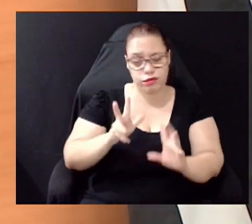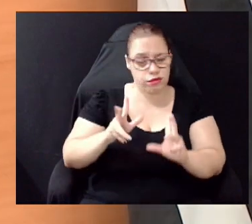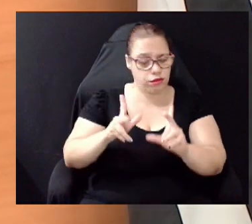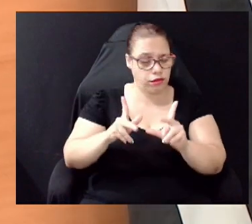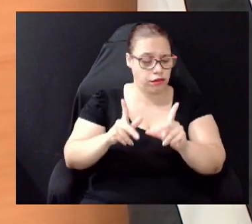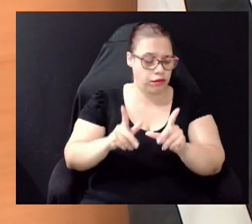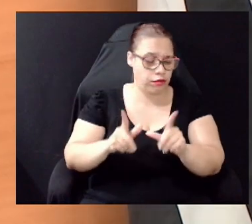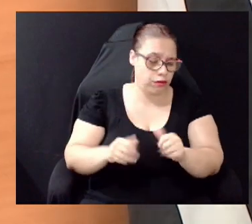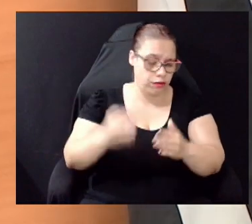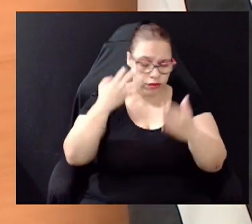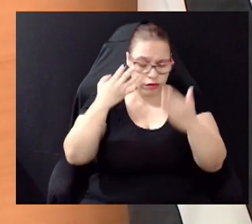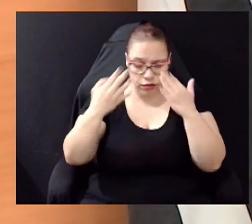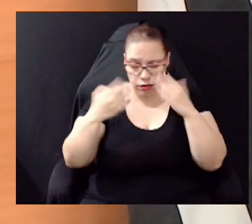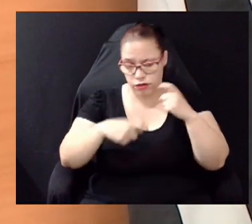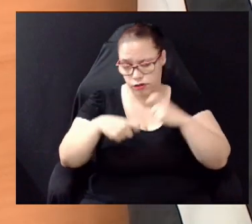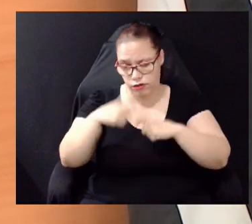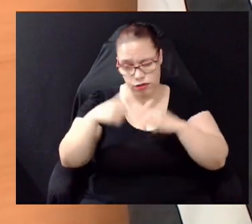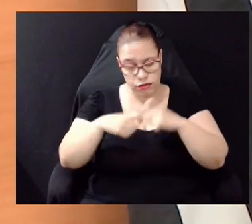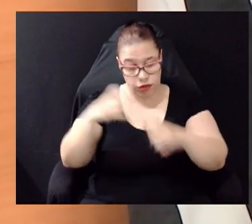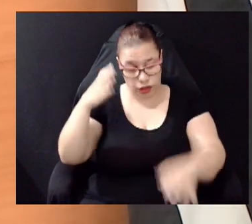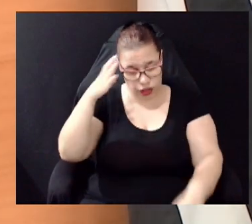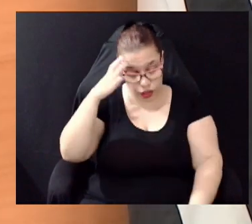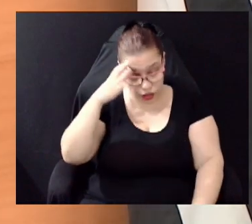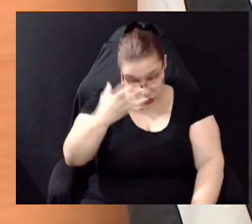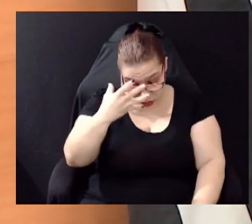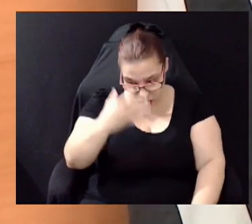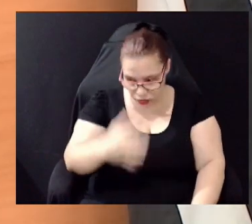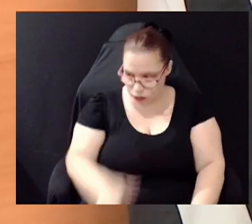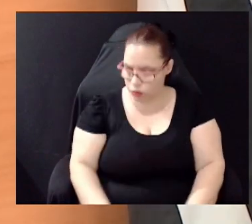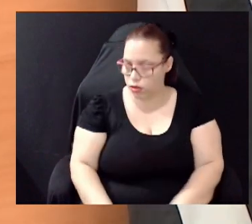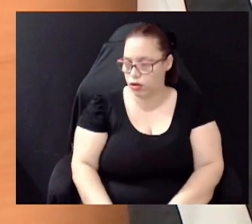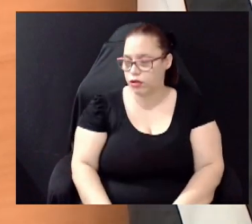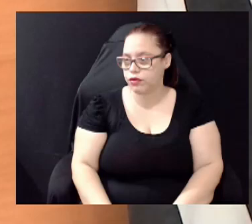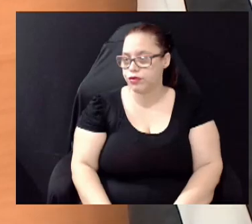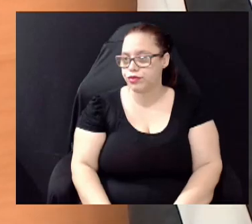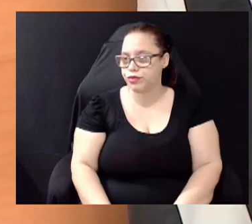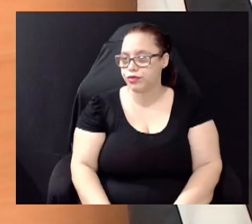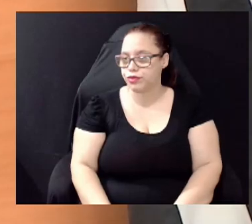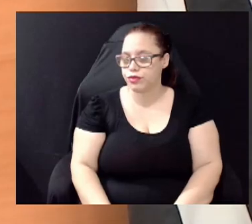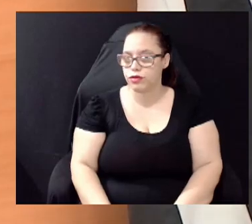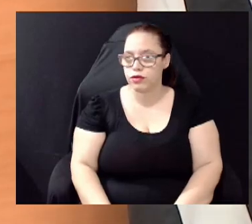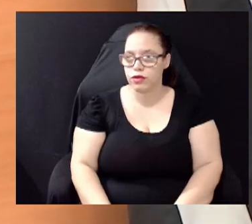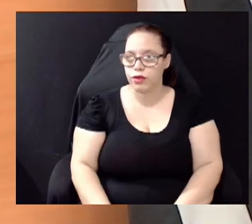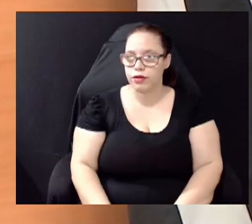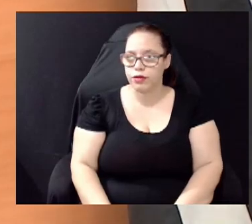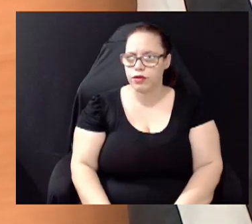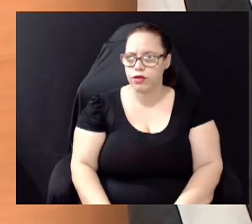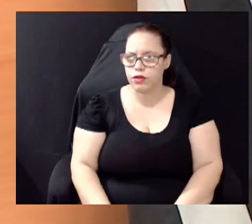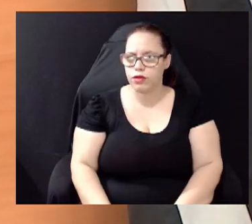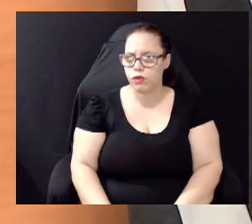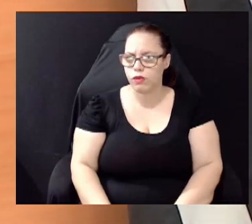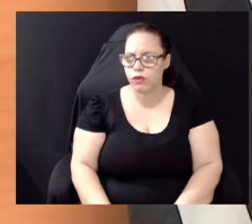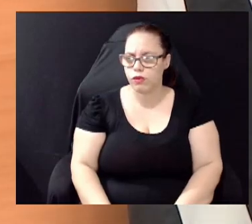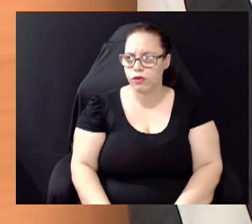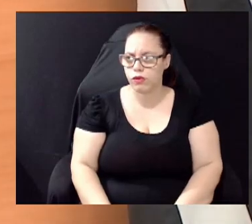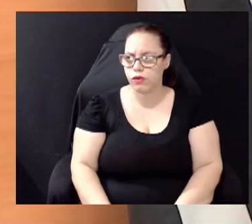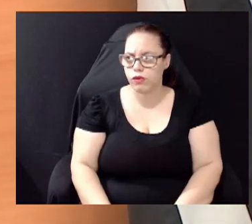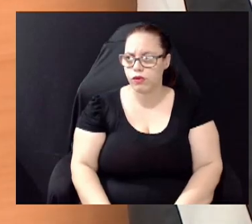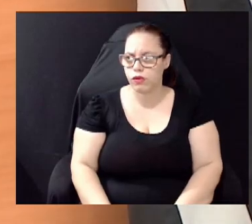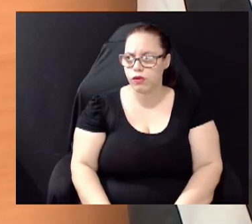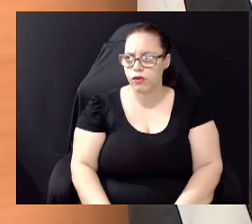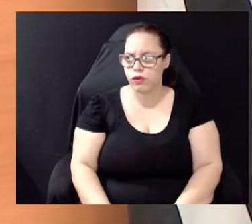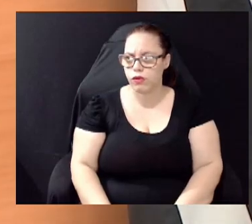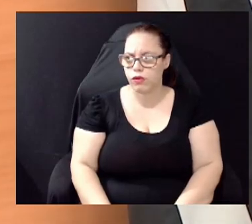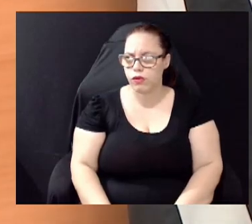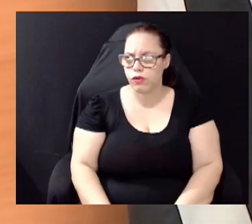psicológico, sexual, moral, às vezes até de um tipo que ninguém percebe. E aí nós temos os índices cada vez elevados